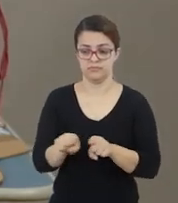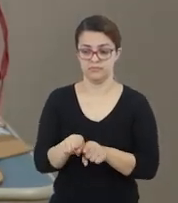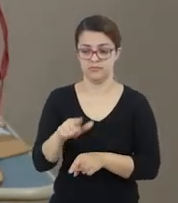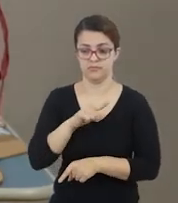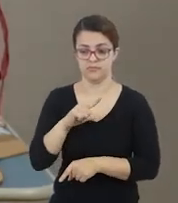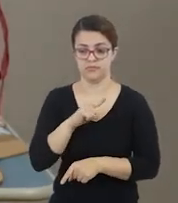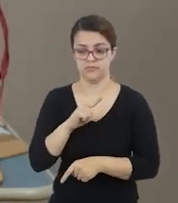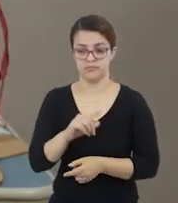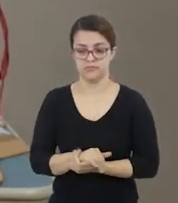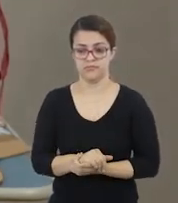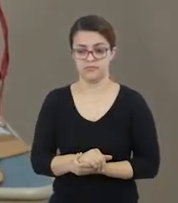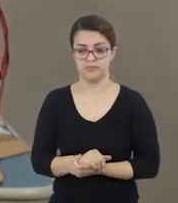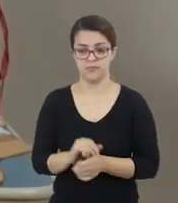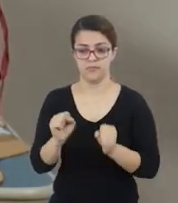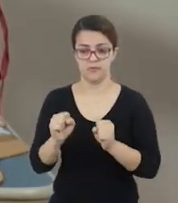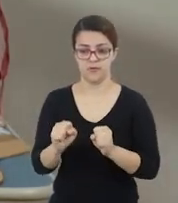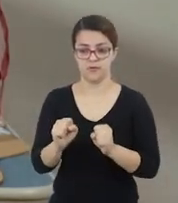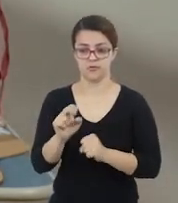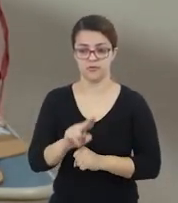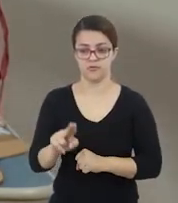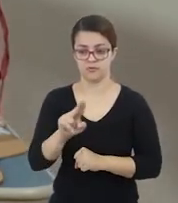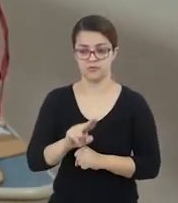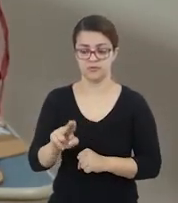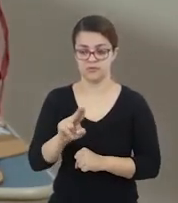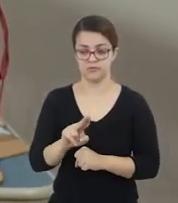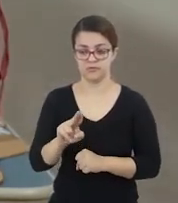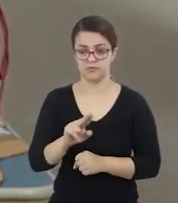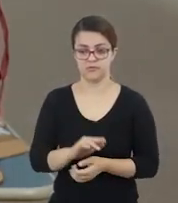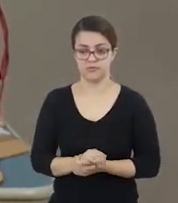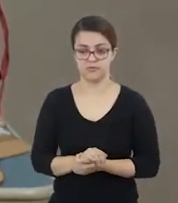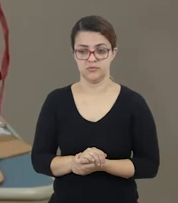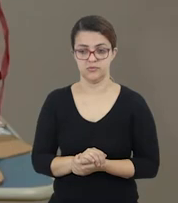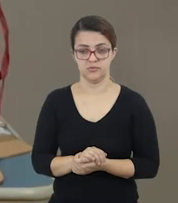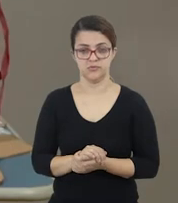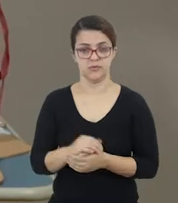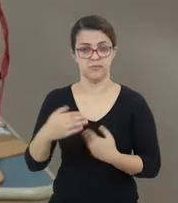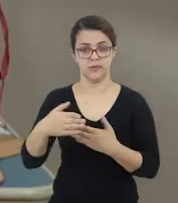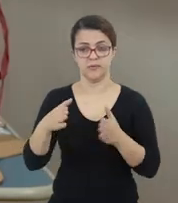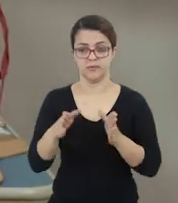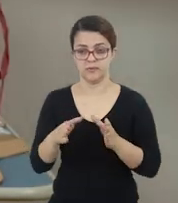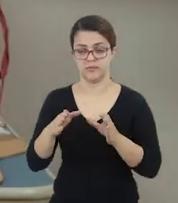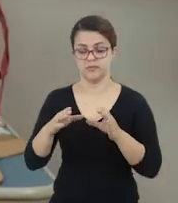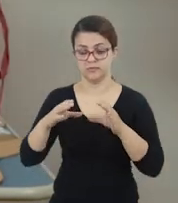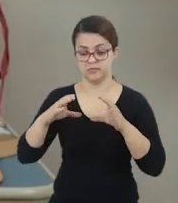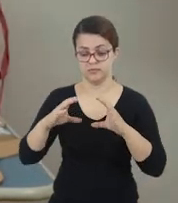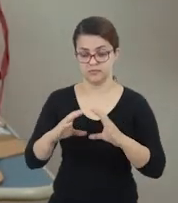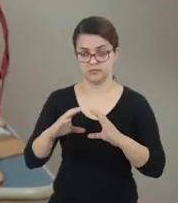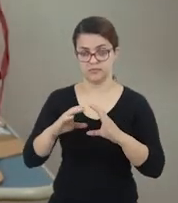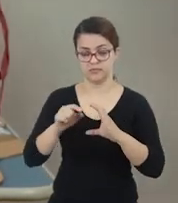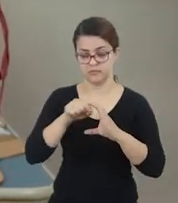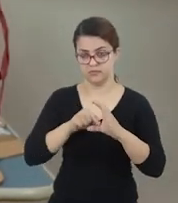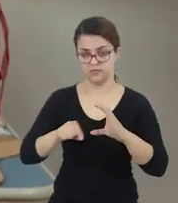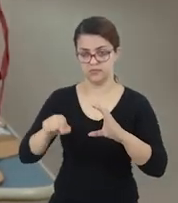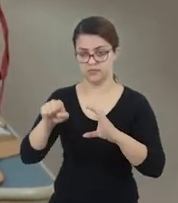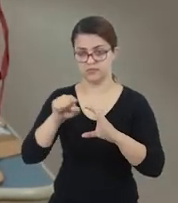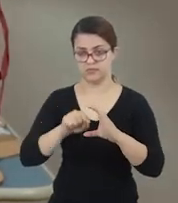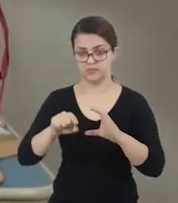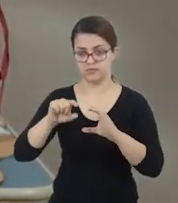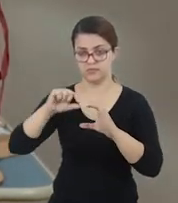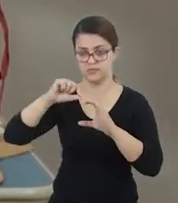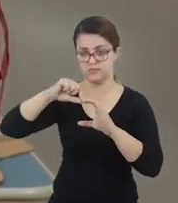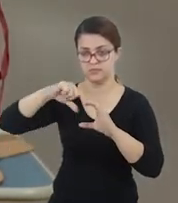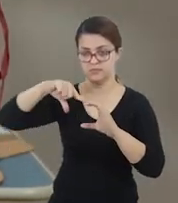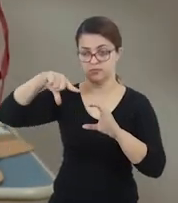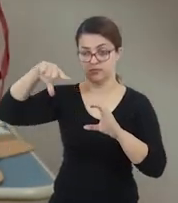aqui que pode se fazer com papelão também. Olha aqui. De início, um círculo, né? Essa parte de baixo aqui,